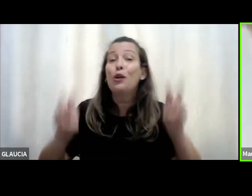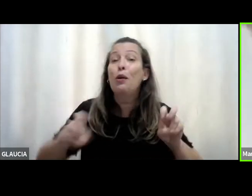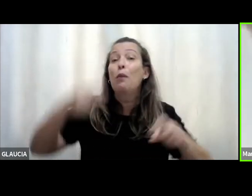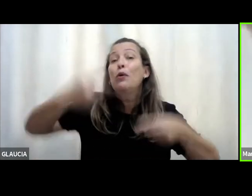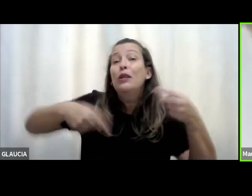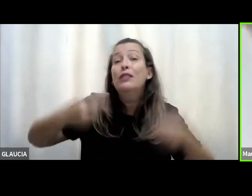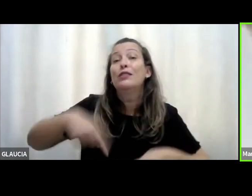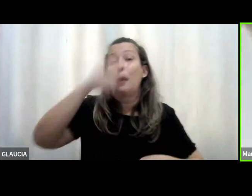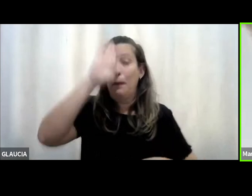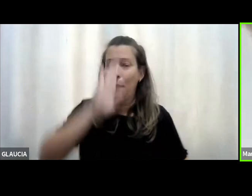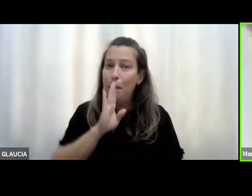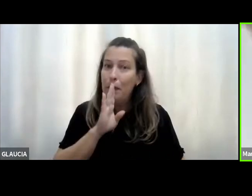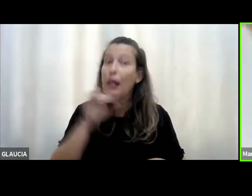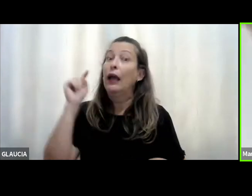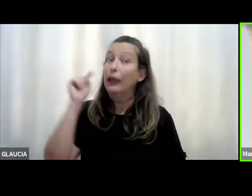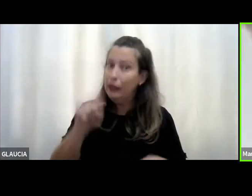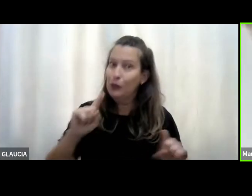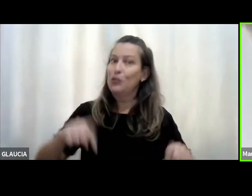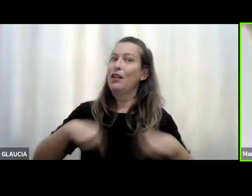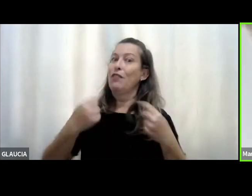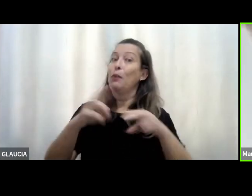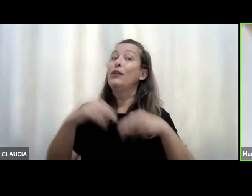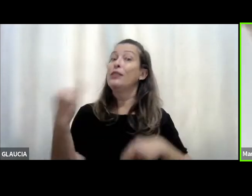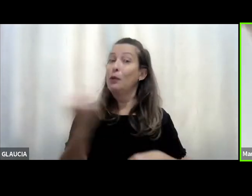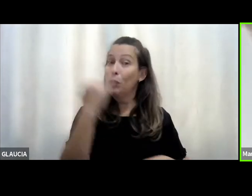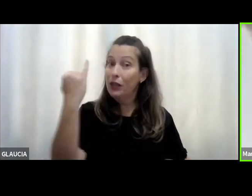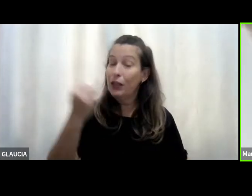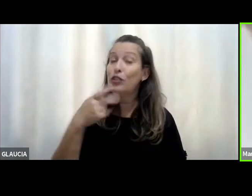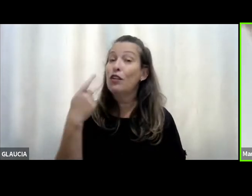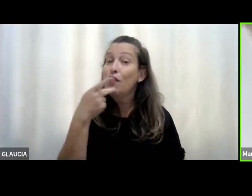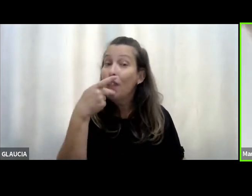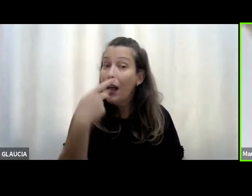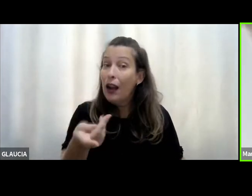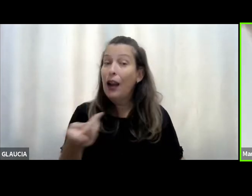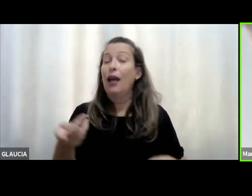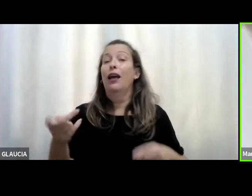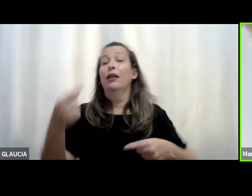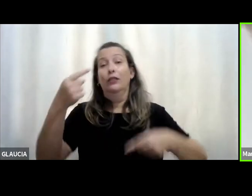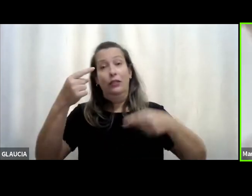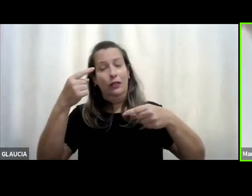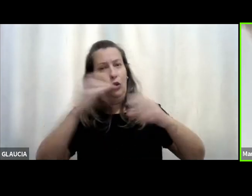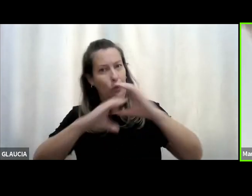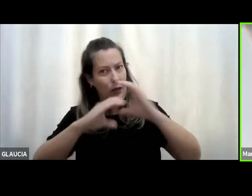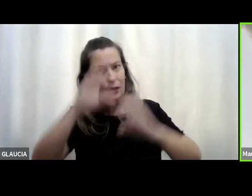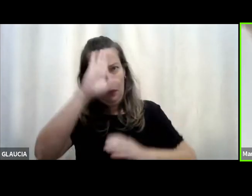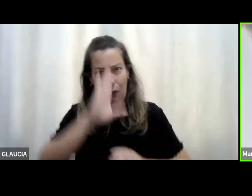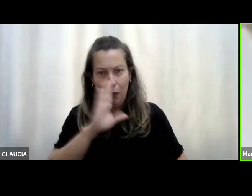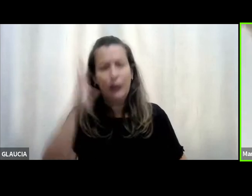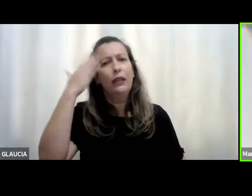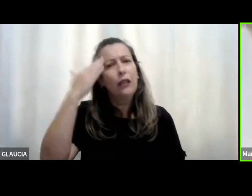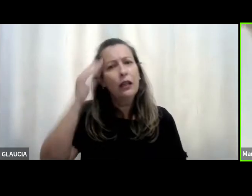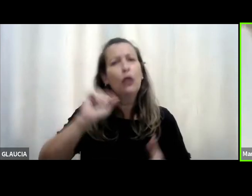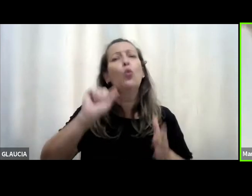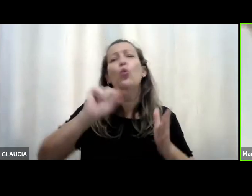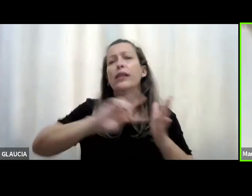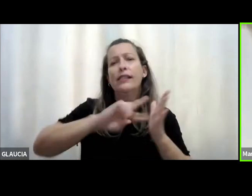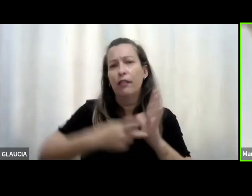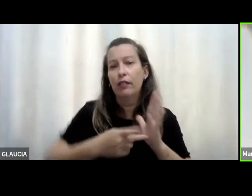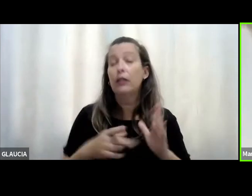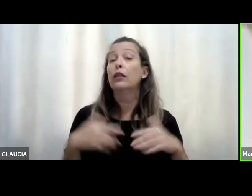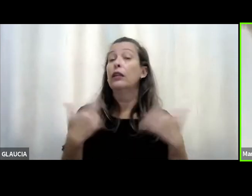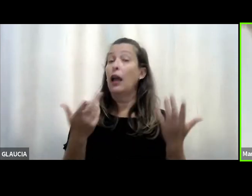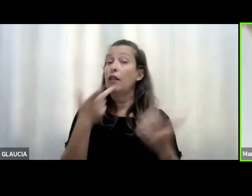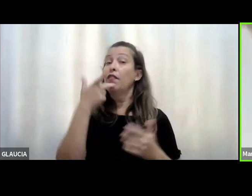é tão importante a gente falar de comunicação pública, entender o que isso quer dizer E aí, se tratando de Fiocruz,